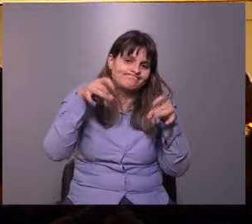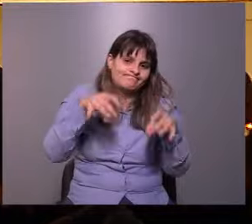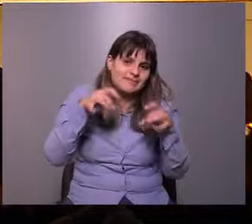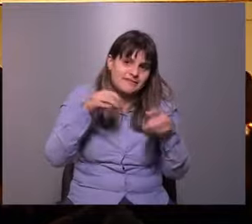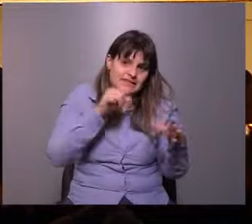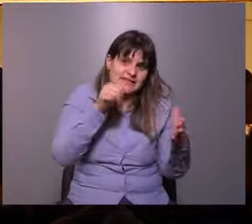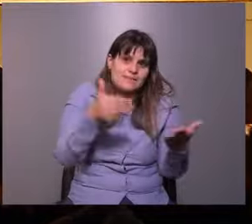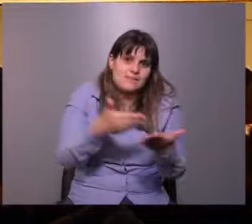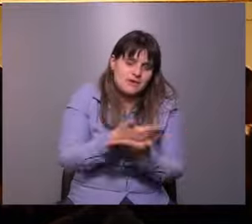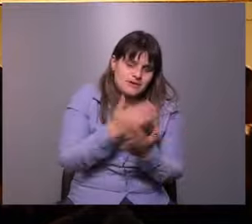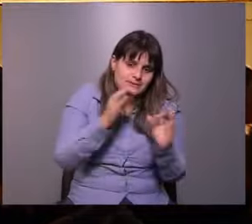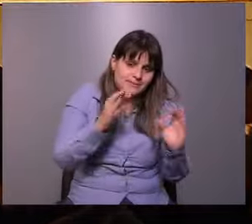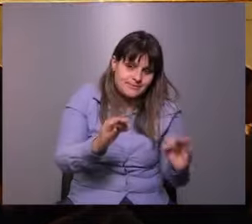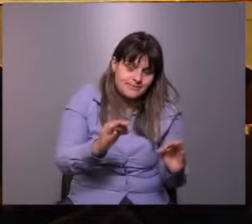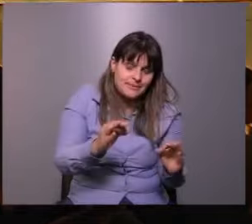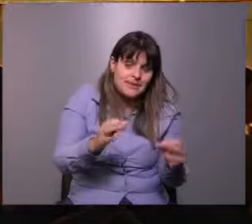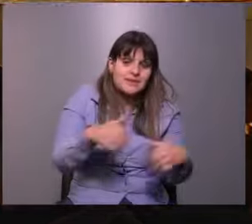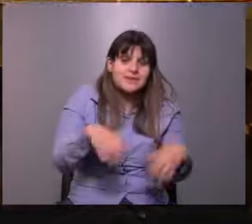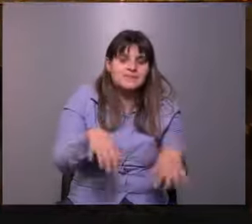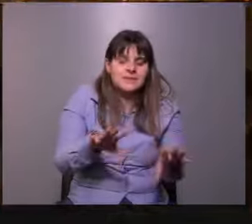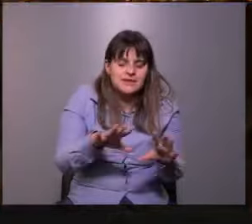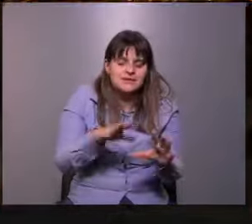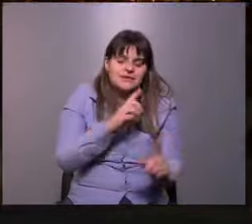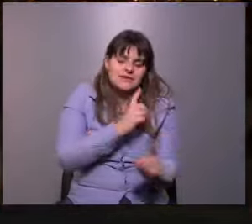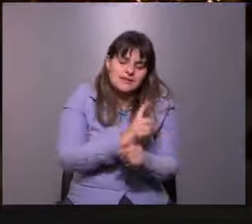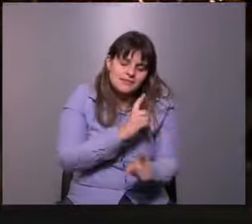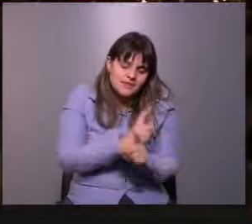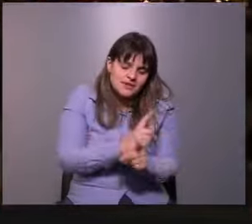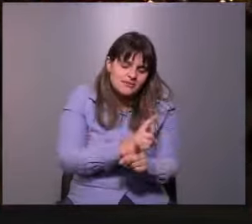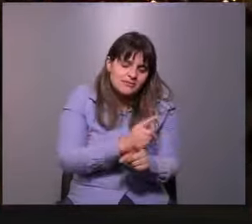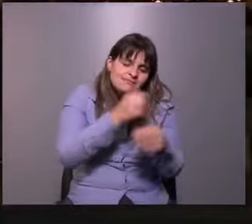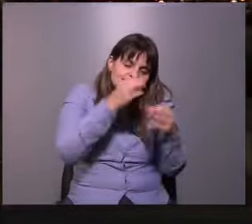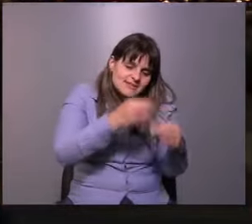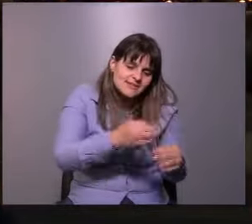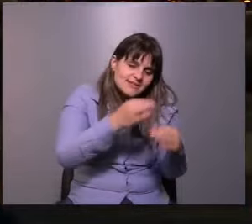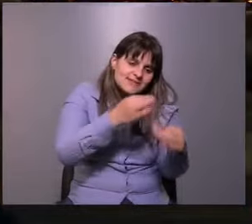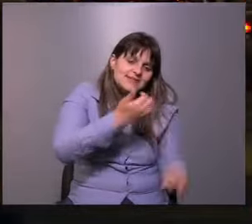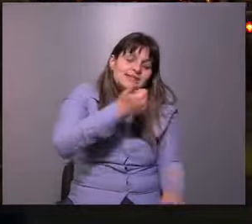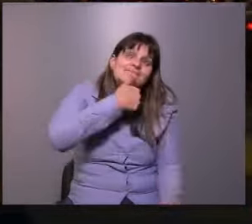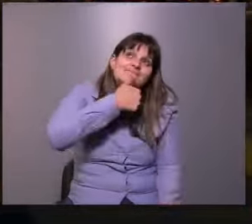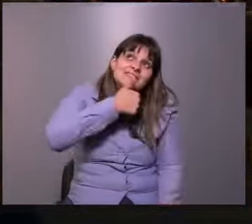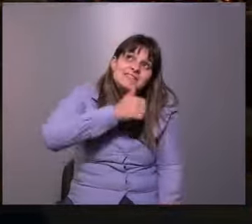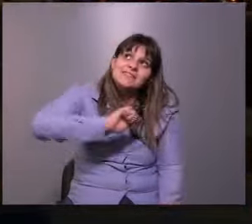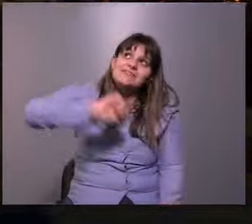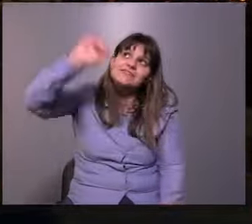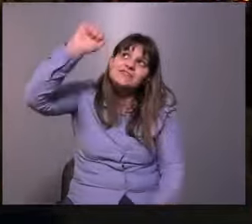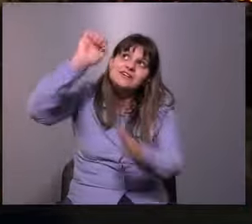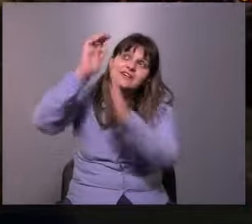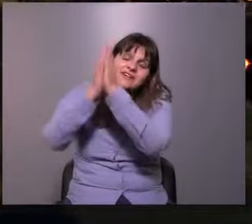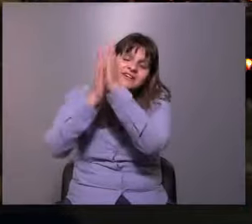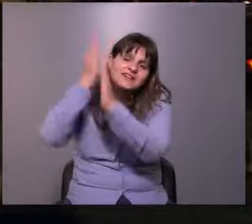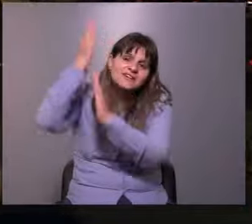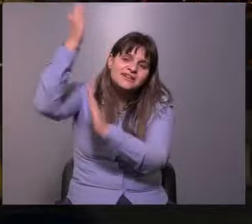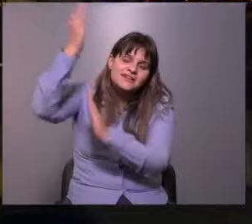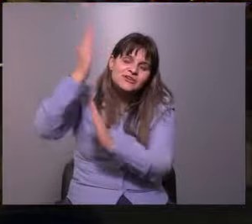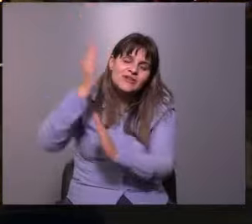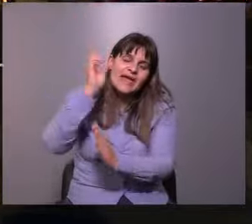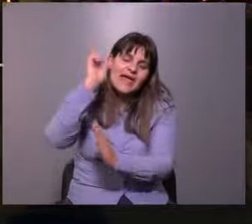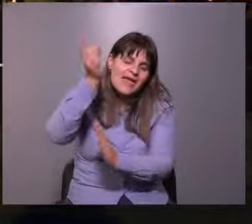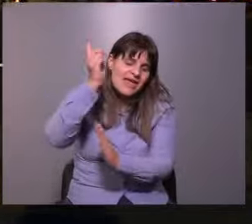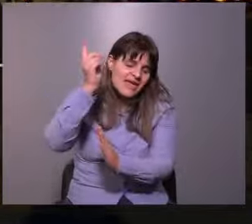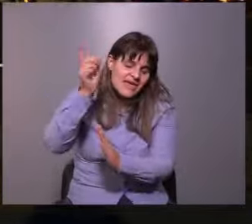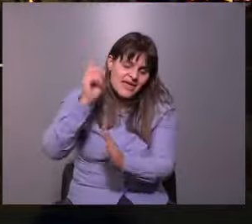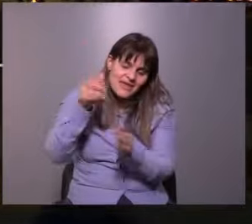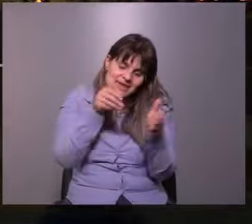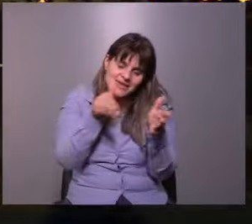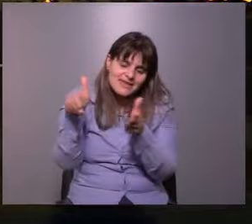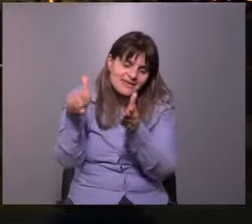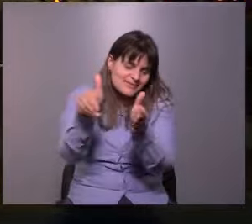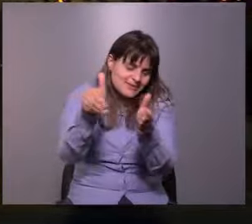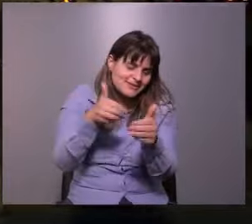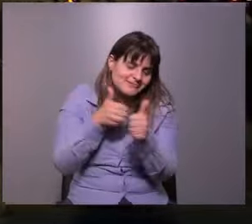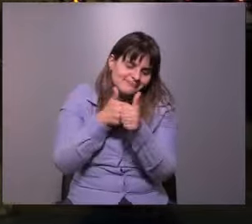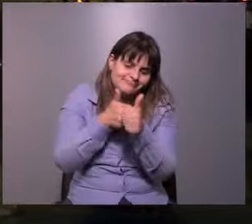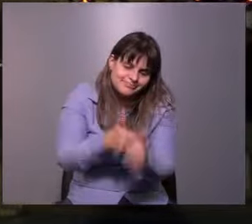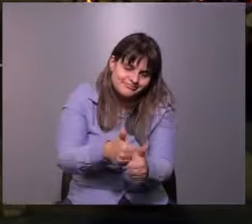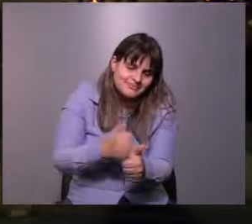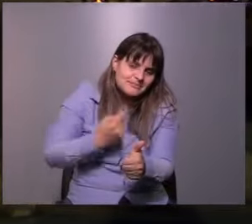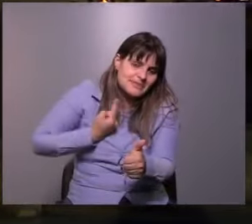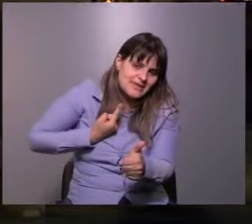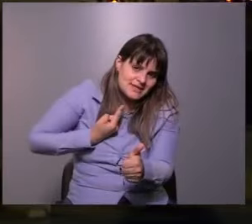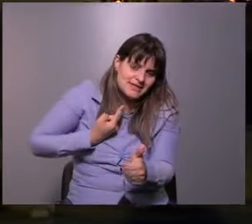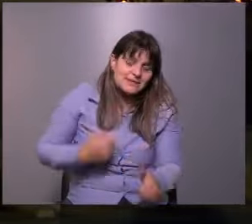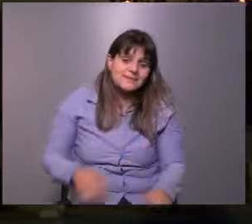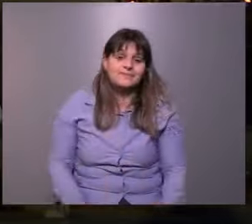Ao ver aproximar-se a sua morte, Jesus sente angústia. Num gesto profundamente